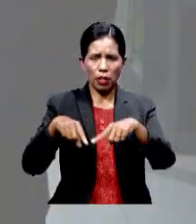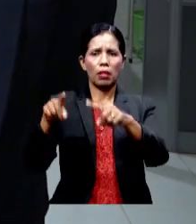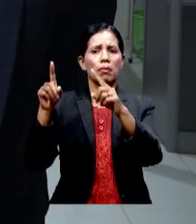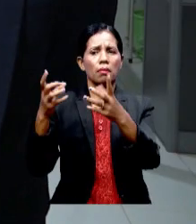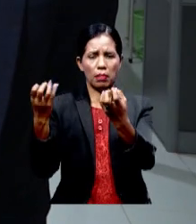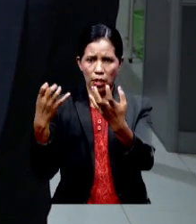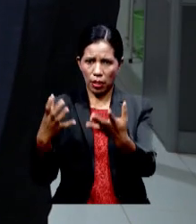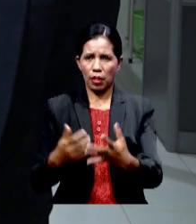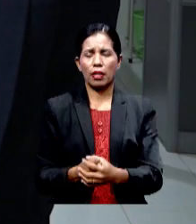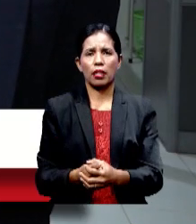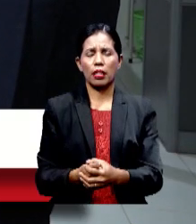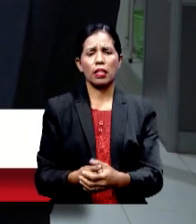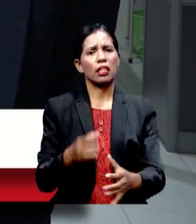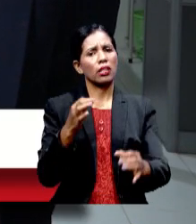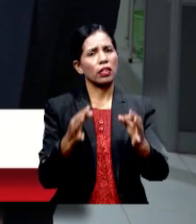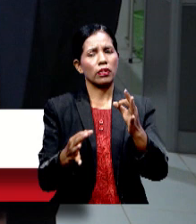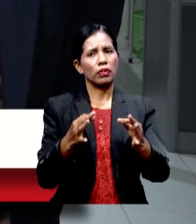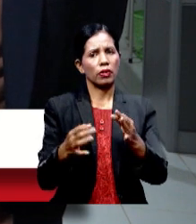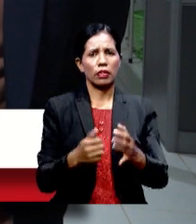então, cara que às vezes